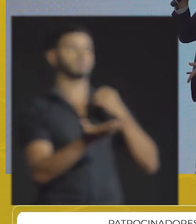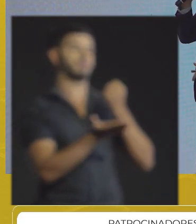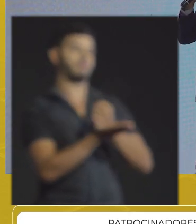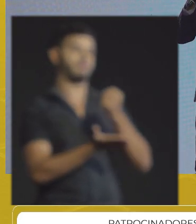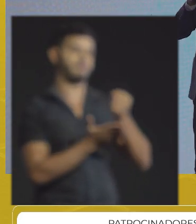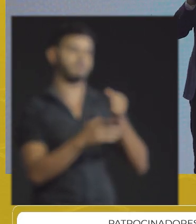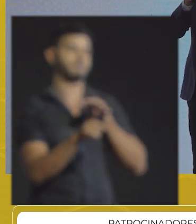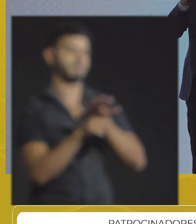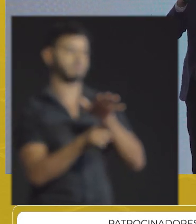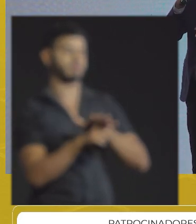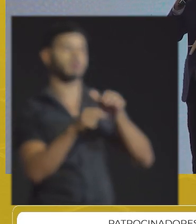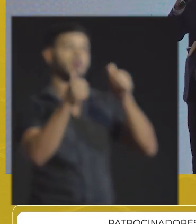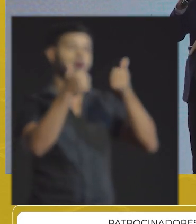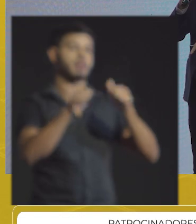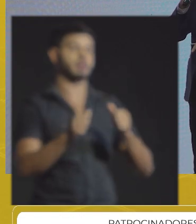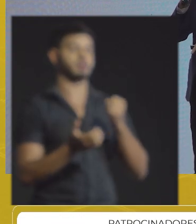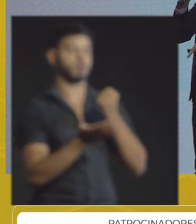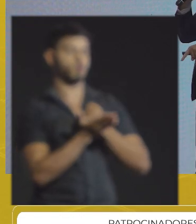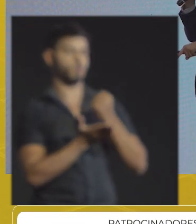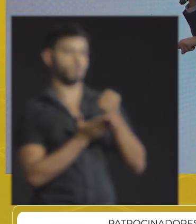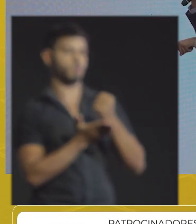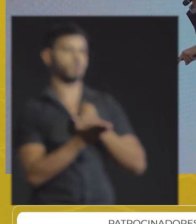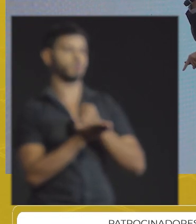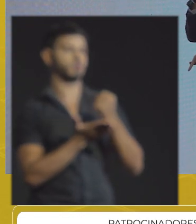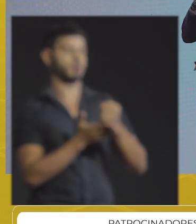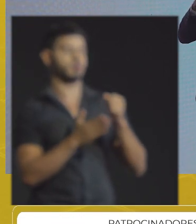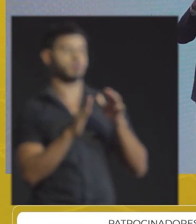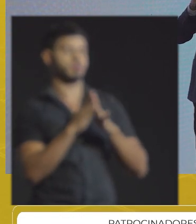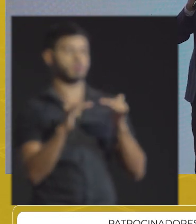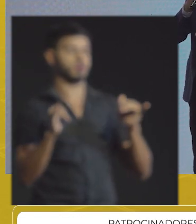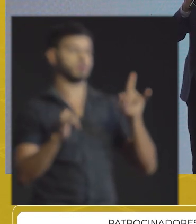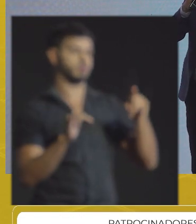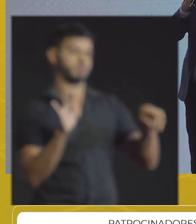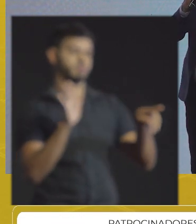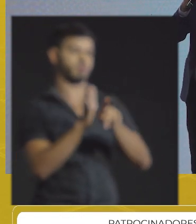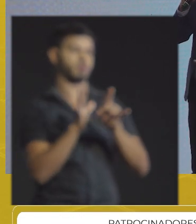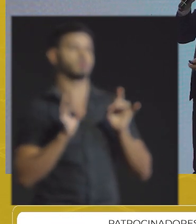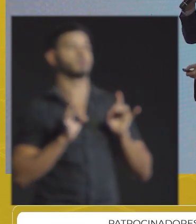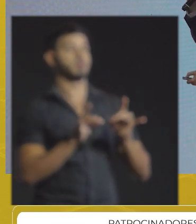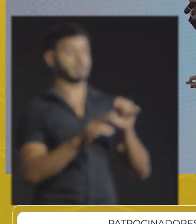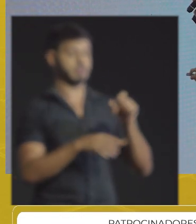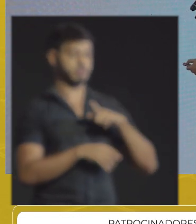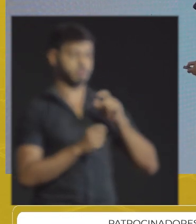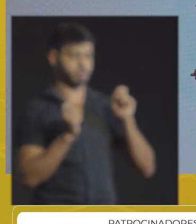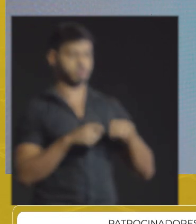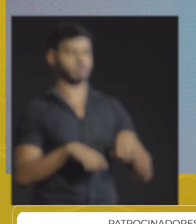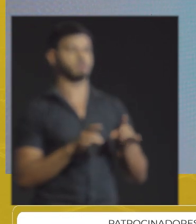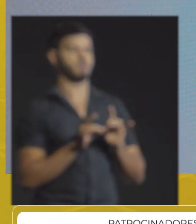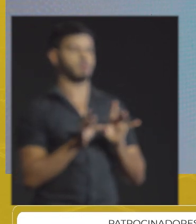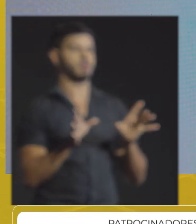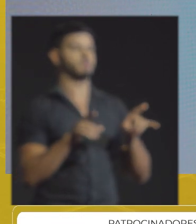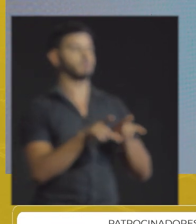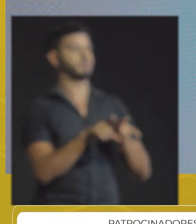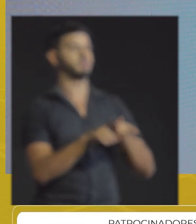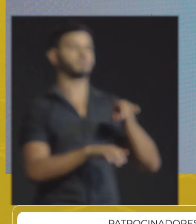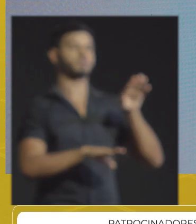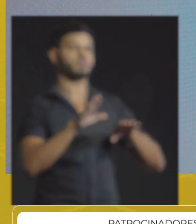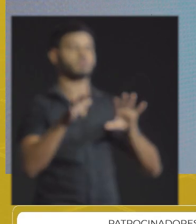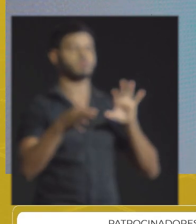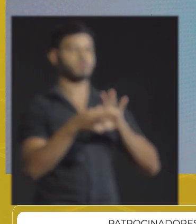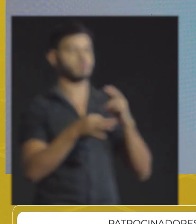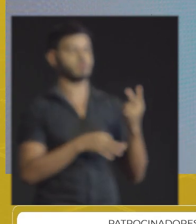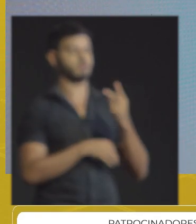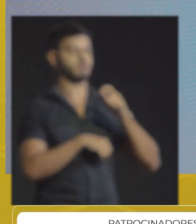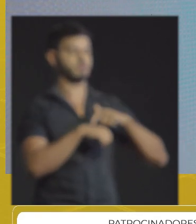contratada analisar o contrato de energia no Mercado Livre se ele já estiver no livre né para avaliar aqui as condições de